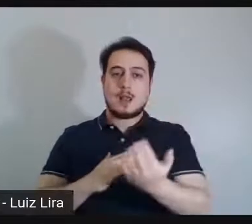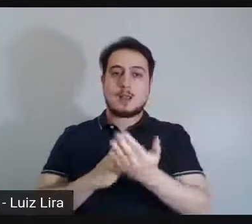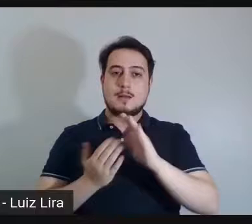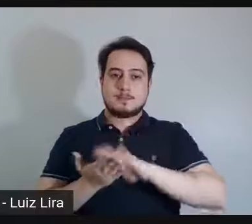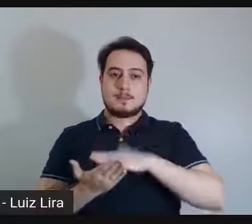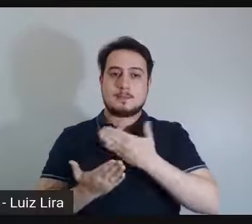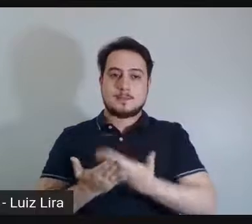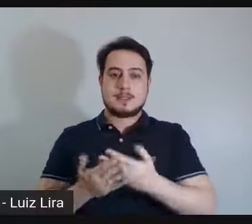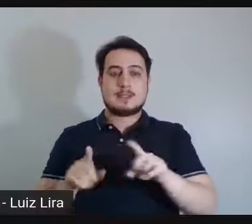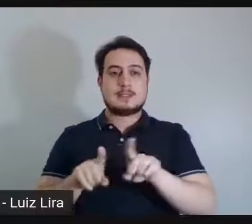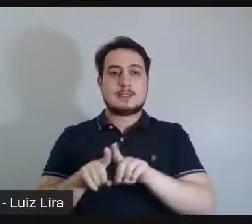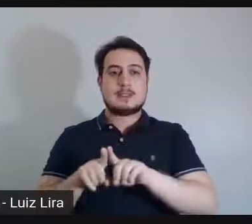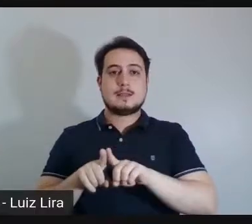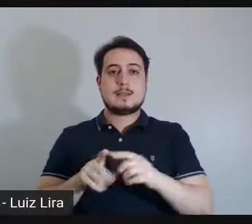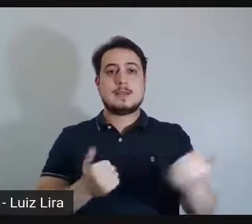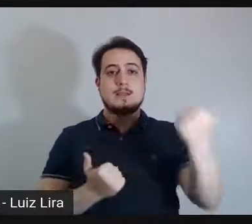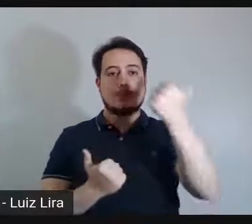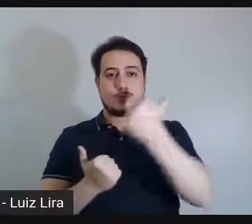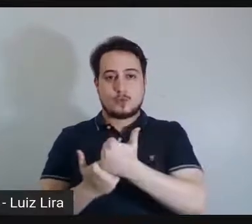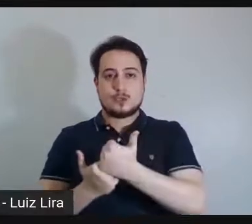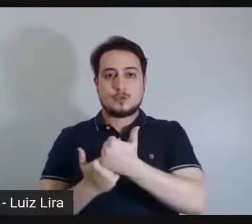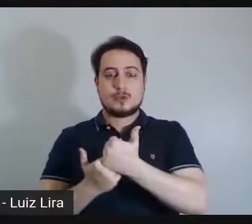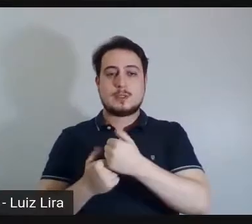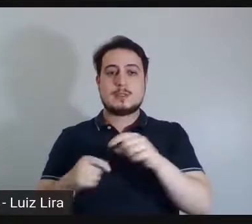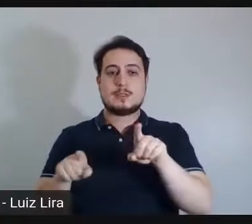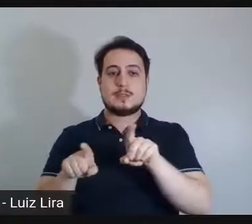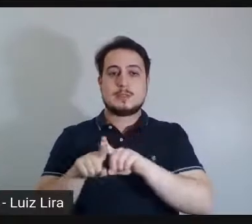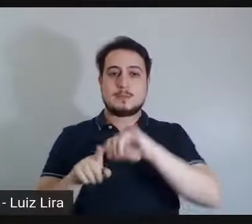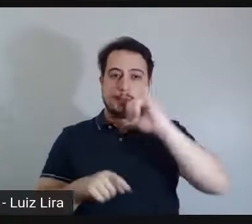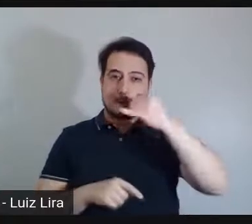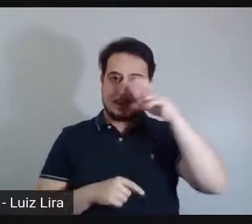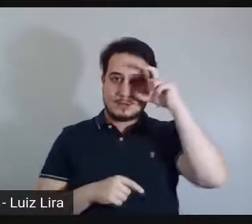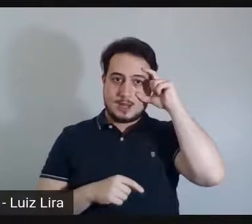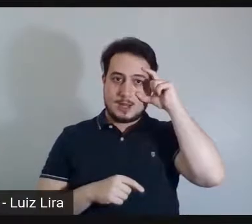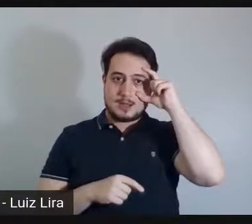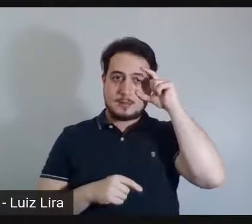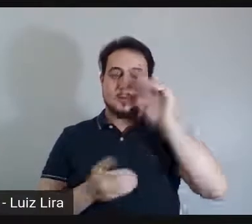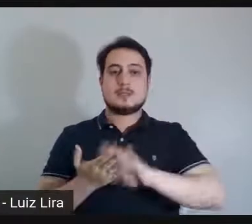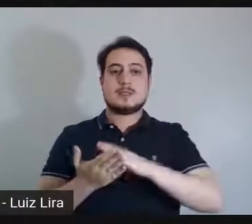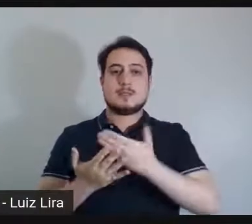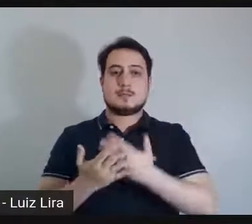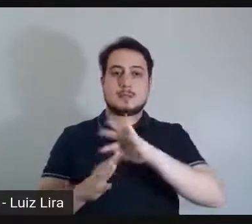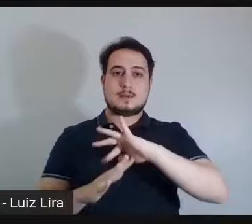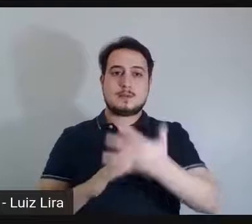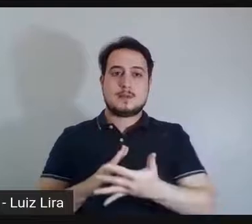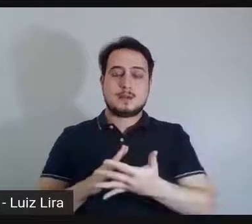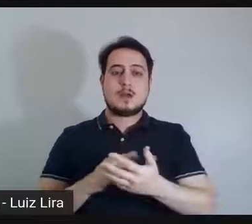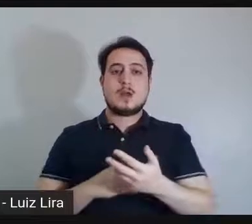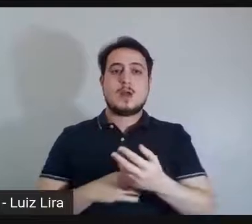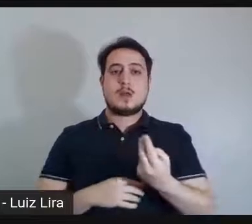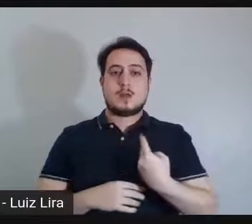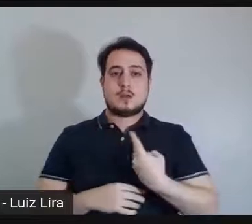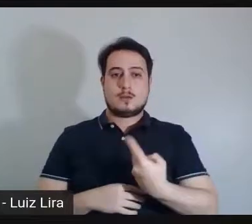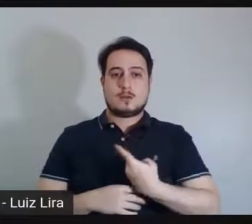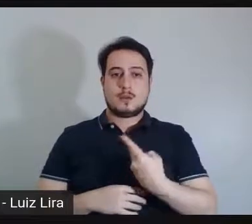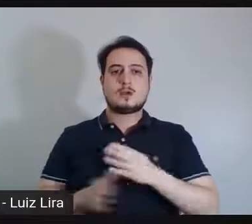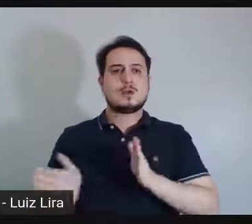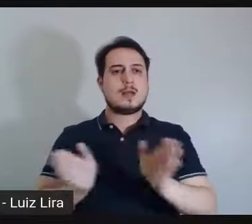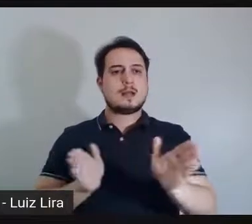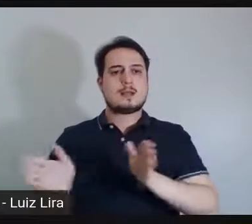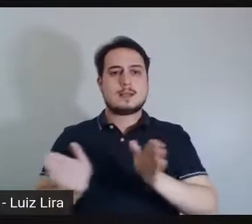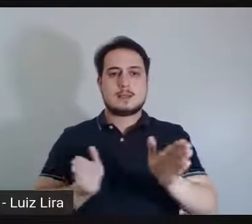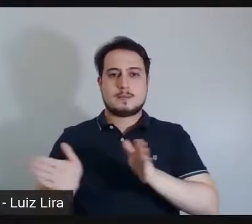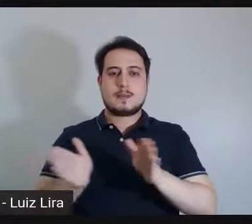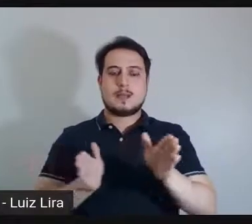em seguida ele vai ser substituído pelo Jaspion Leone, e eles vão dar acessibilidade ao nosso